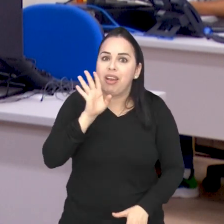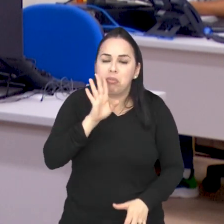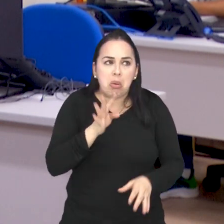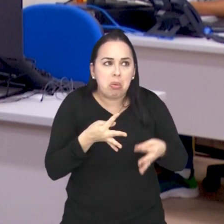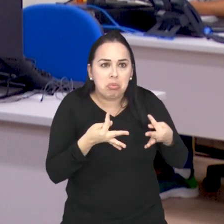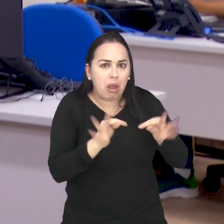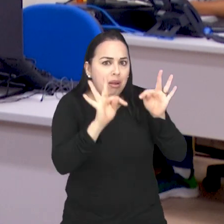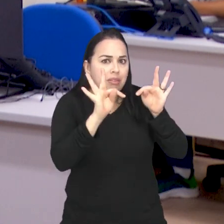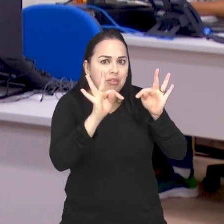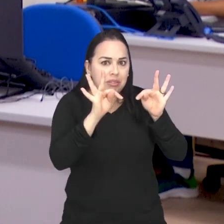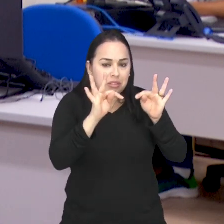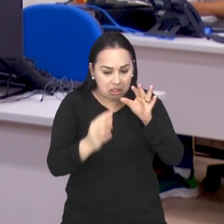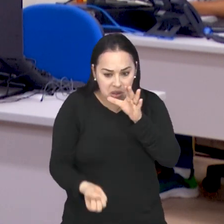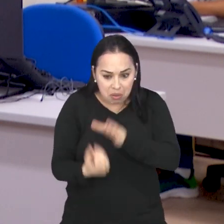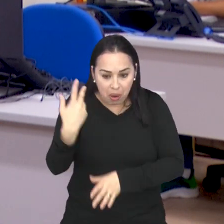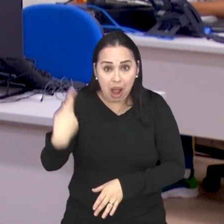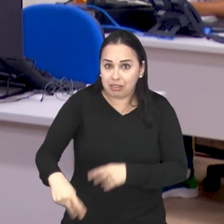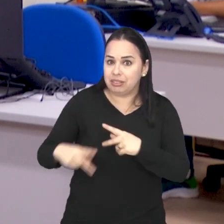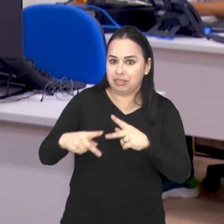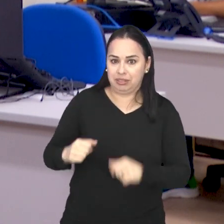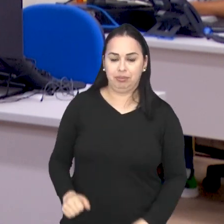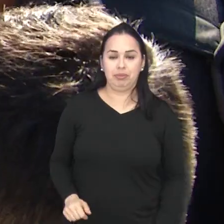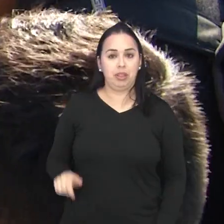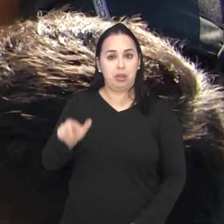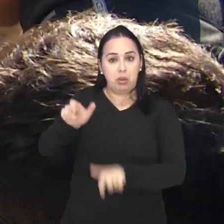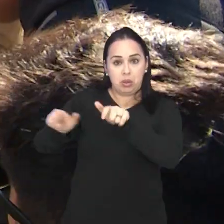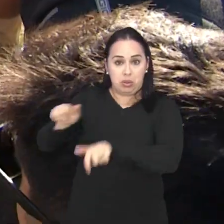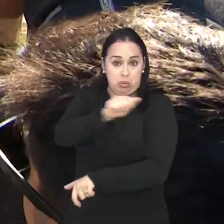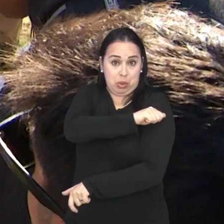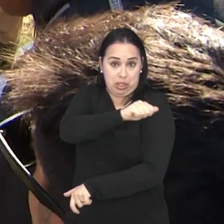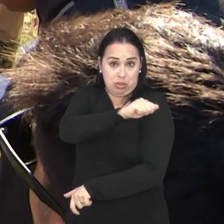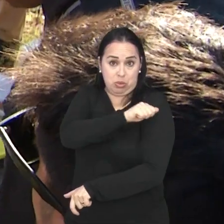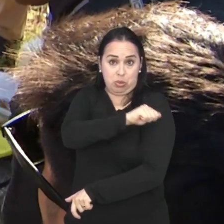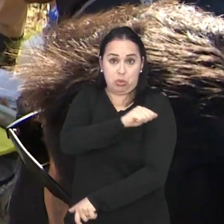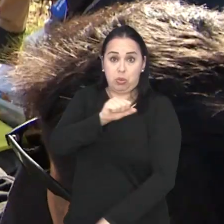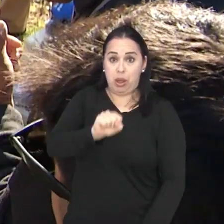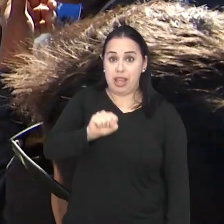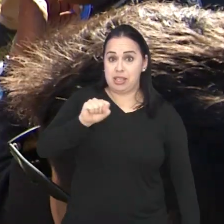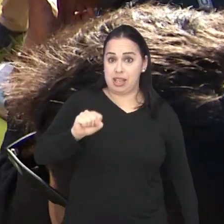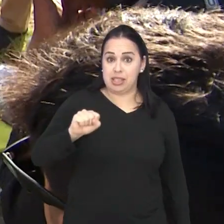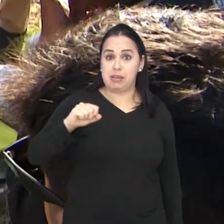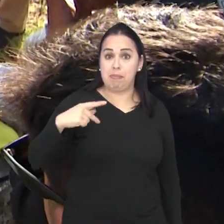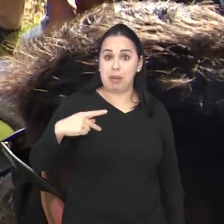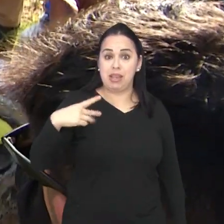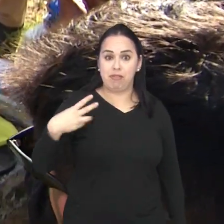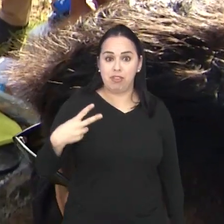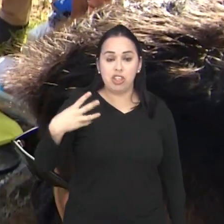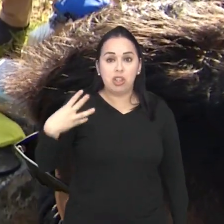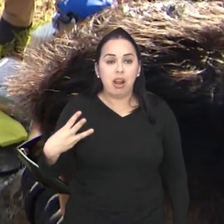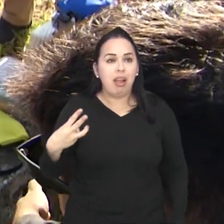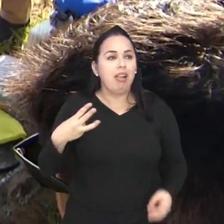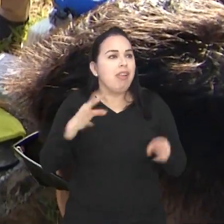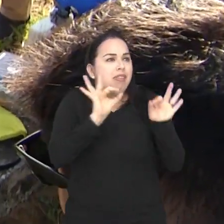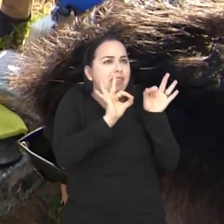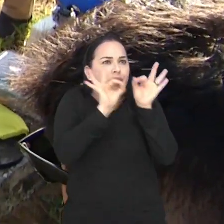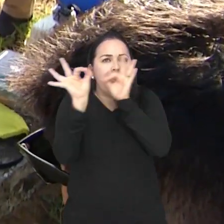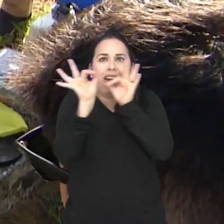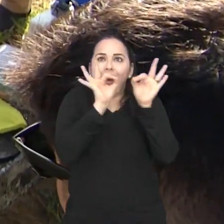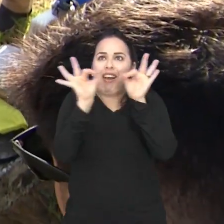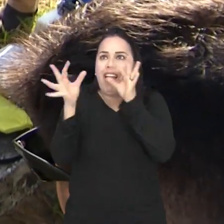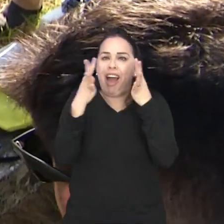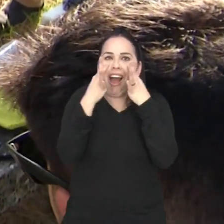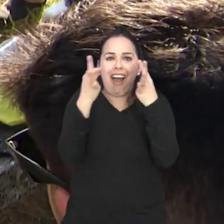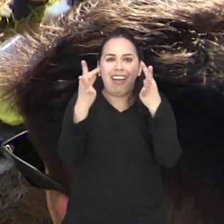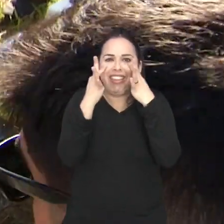partir de uma tecnologia produzida aqui, viu? Os alunos do Space Studies Program estavam atentos em